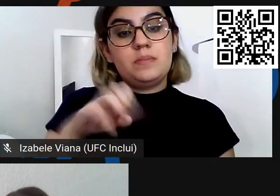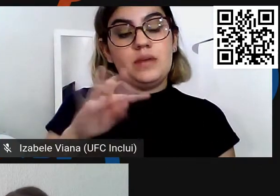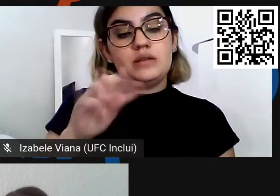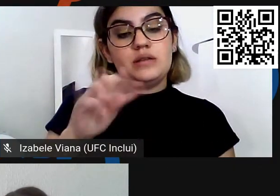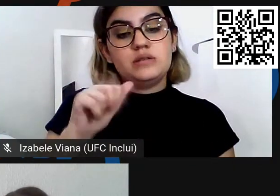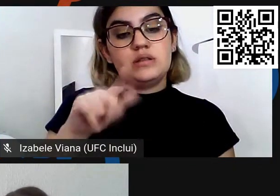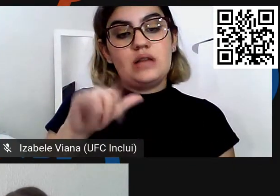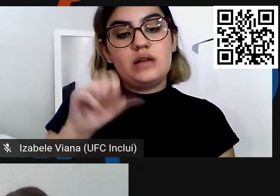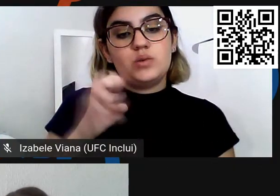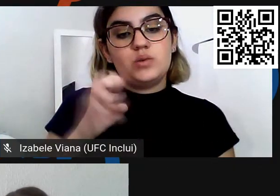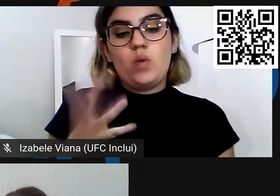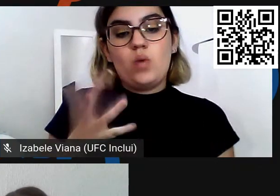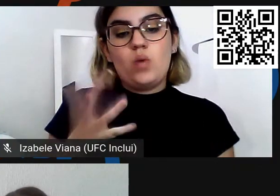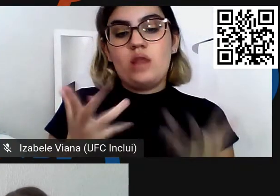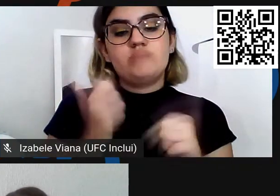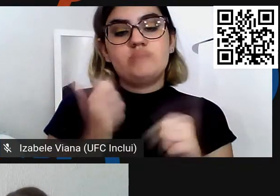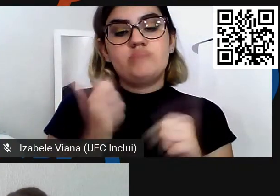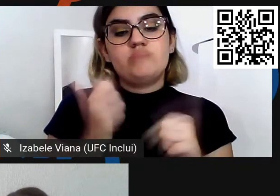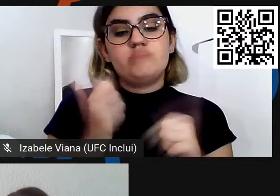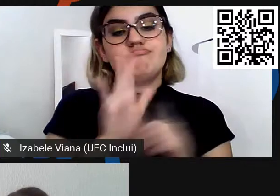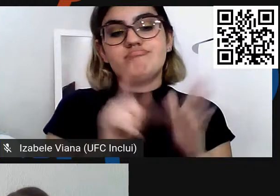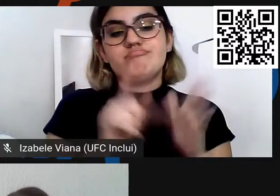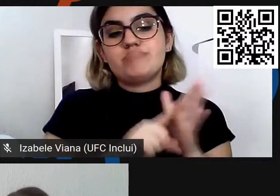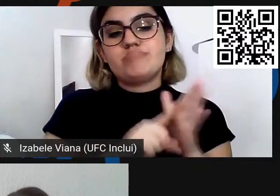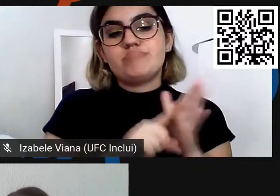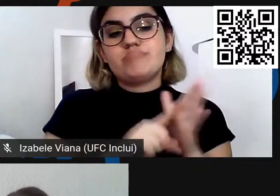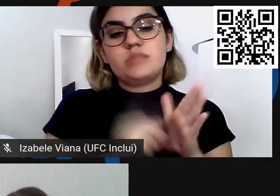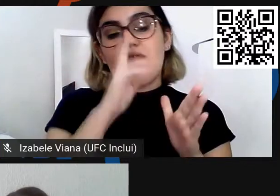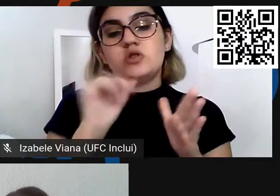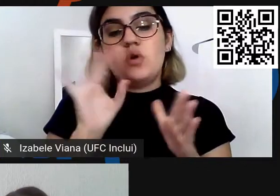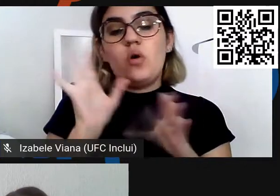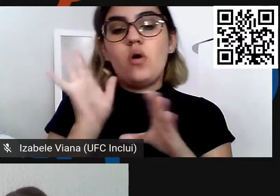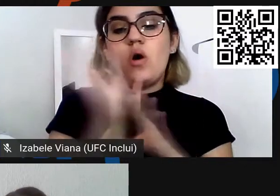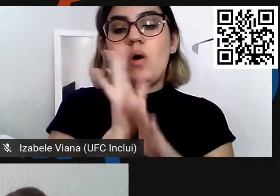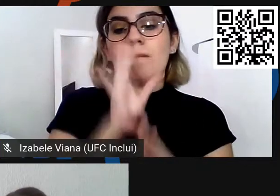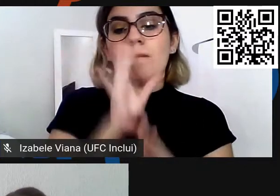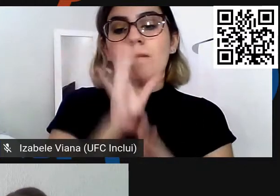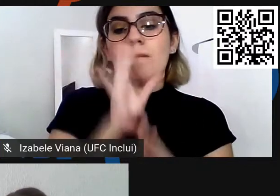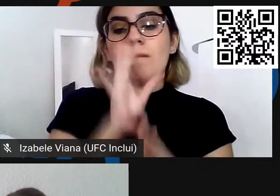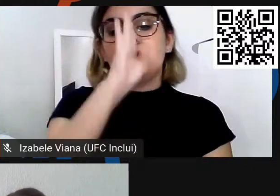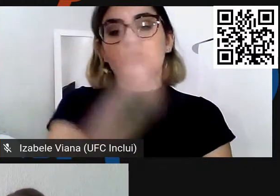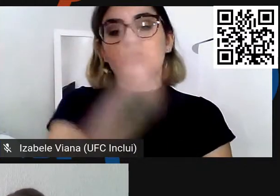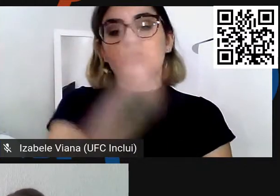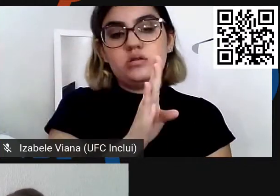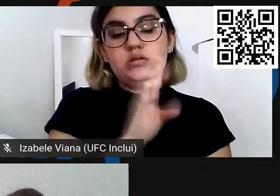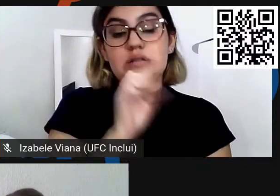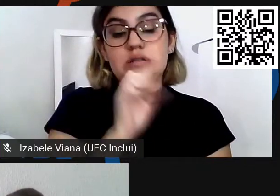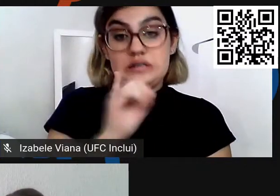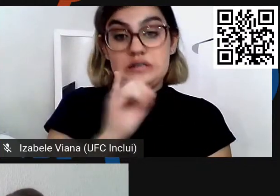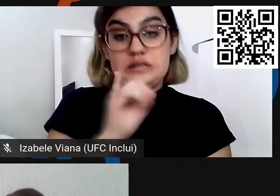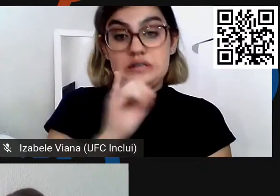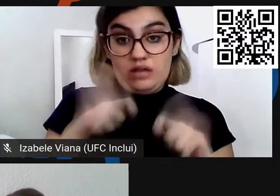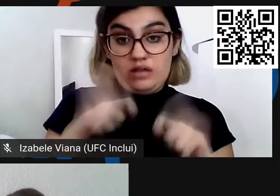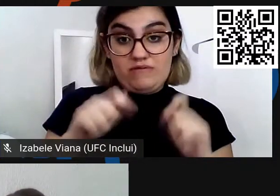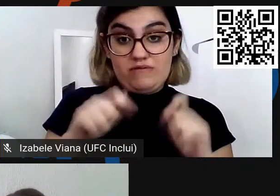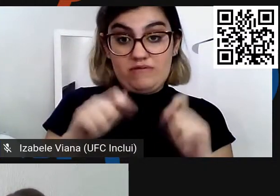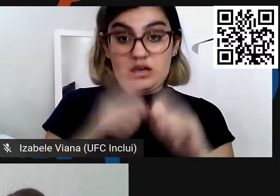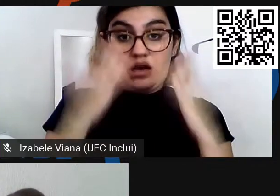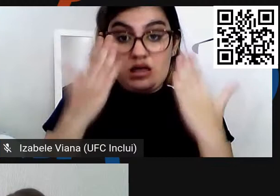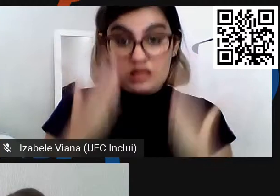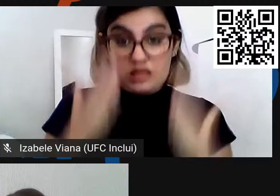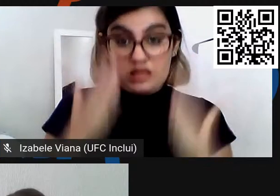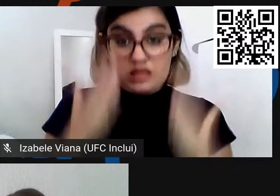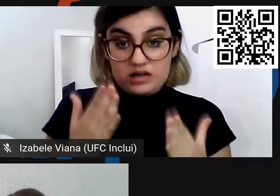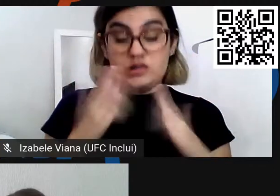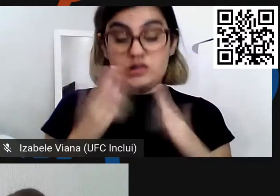qualidade. Ela só deixa mais objetiva, né? Então, se é possível sumarizar, se é possível fazer análise estatística, a revisão deve